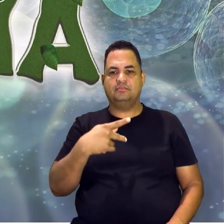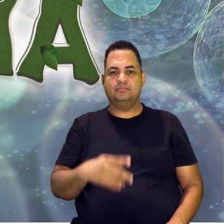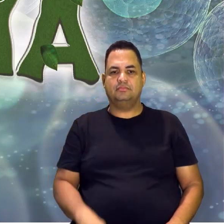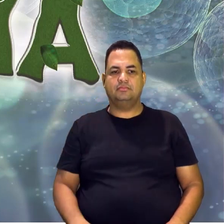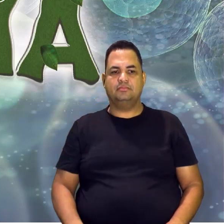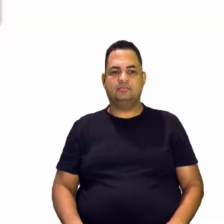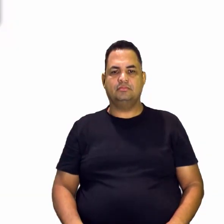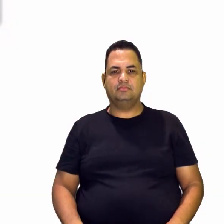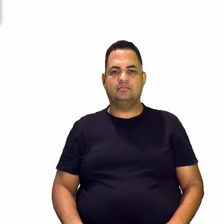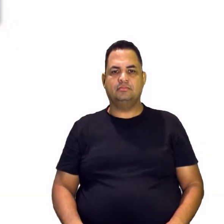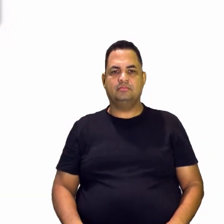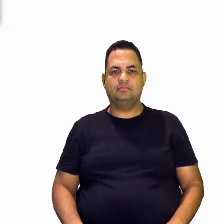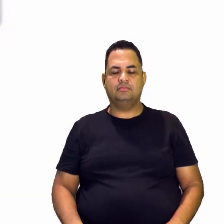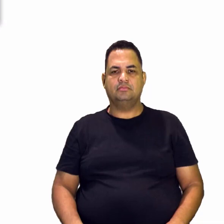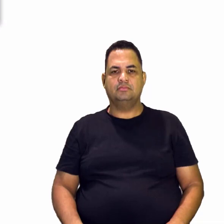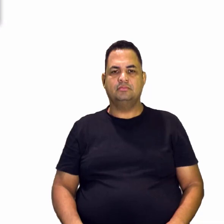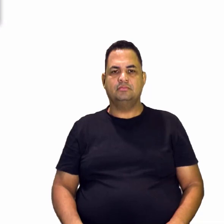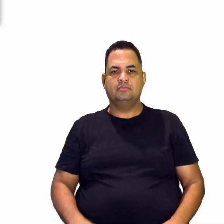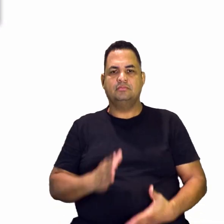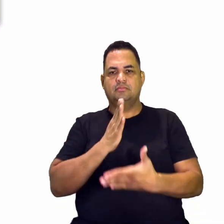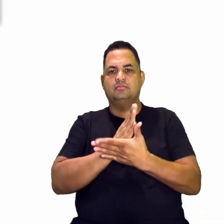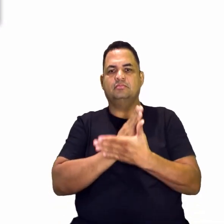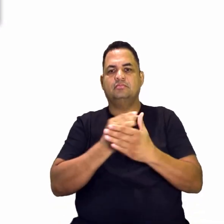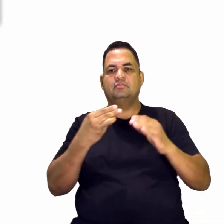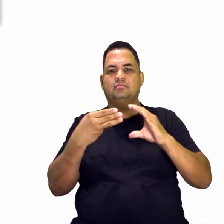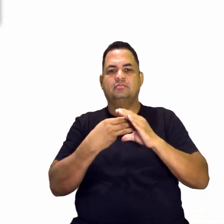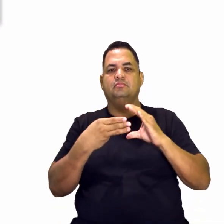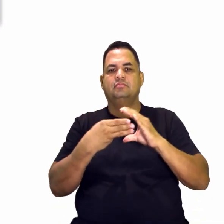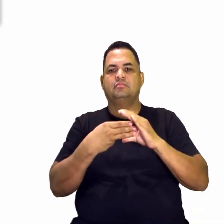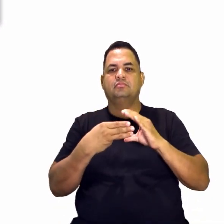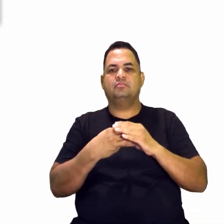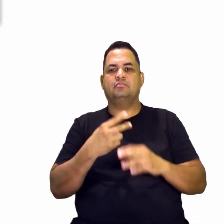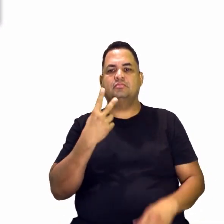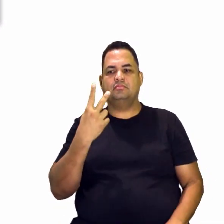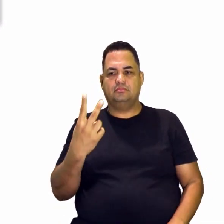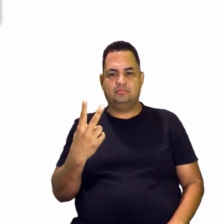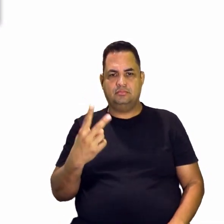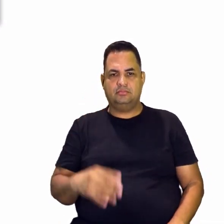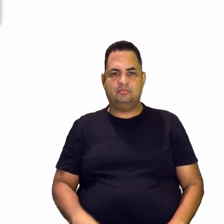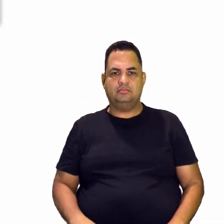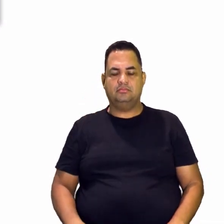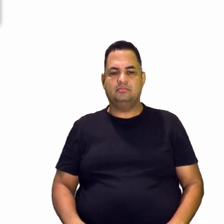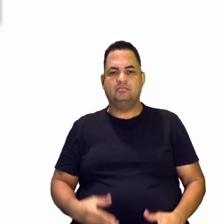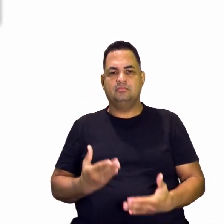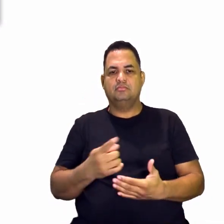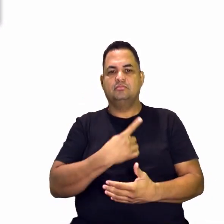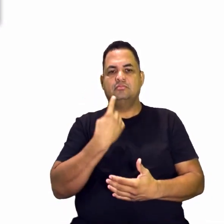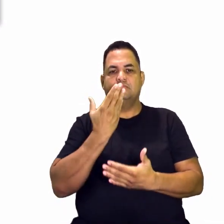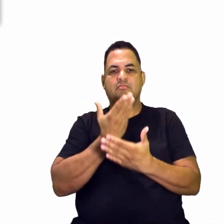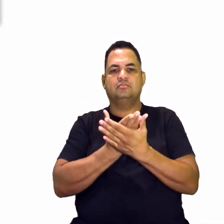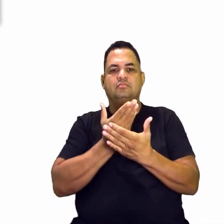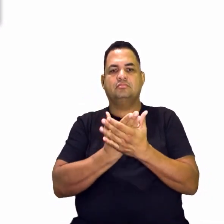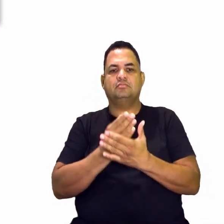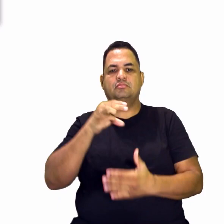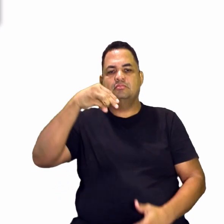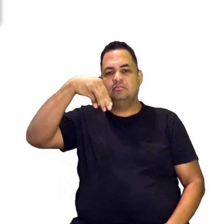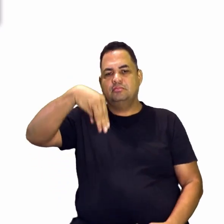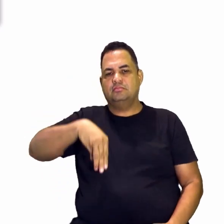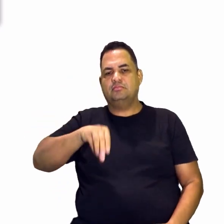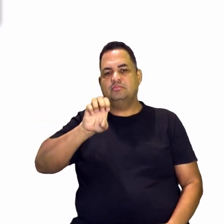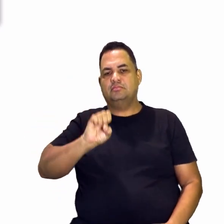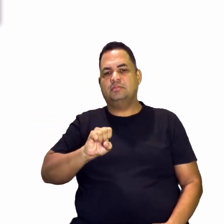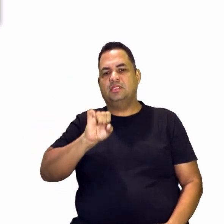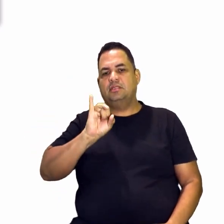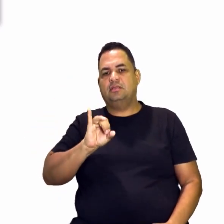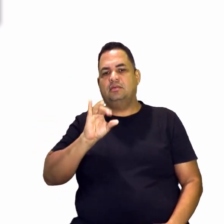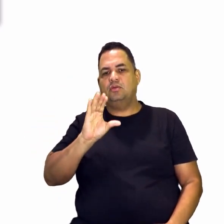aí, prof. Passou. Divisão celular, parte 2, onde nós vamos enfatizar a meiose, como a gente já